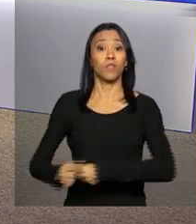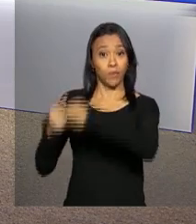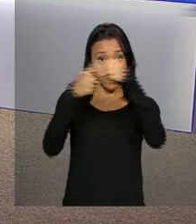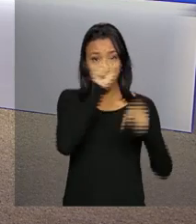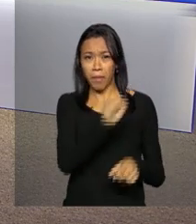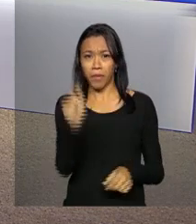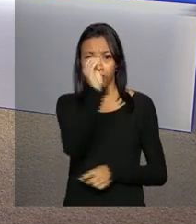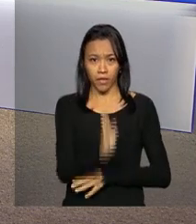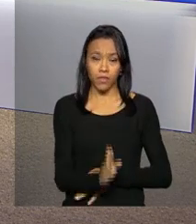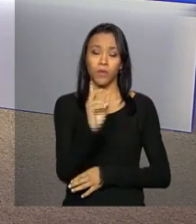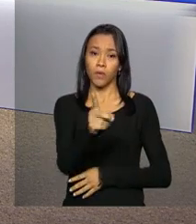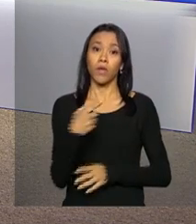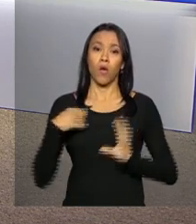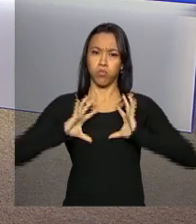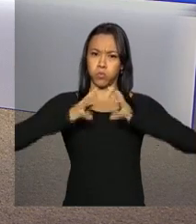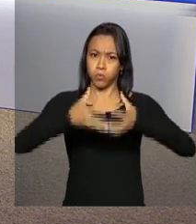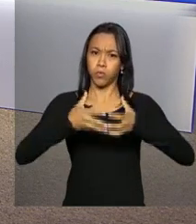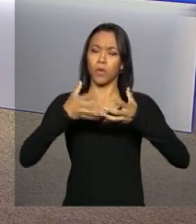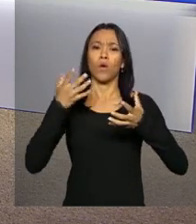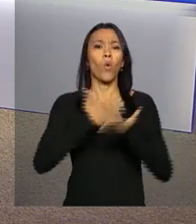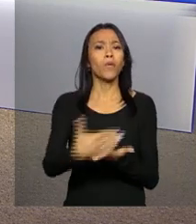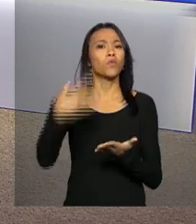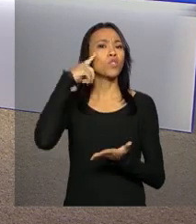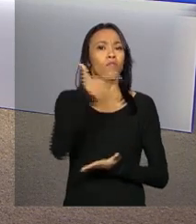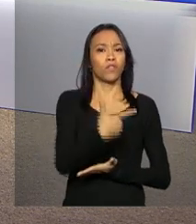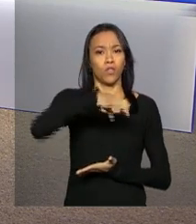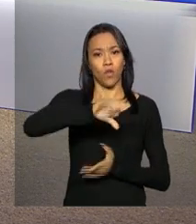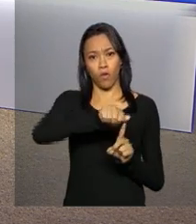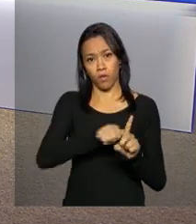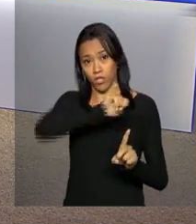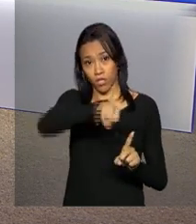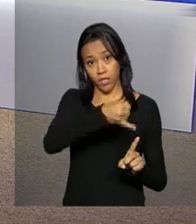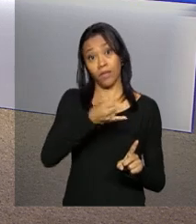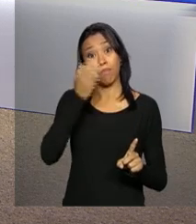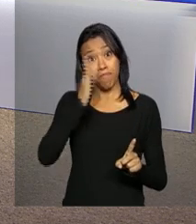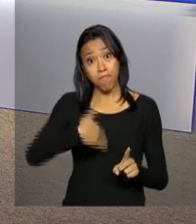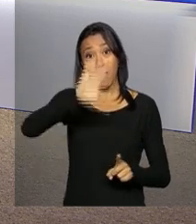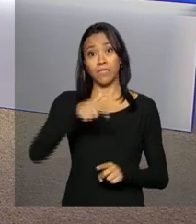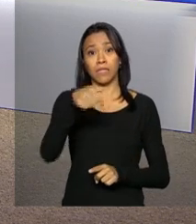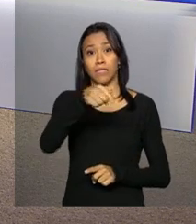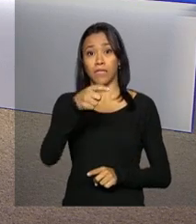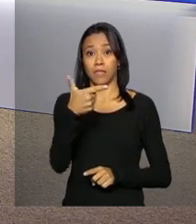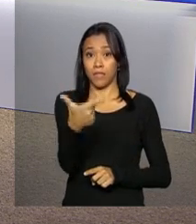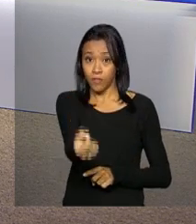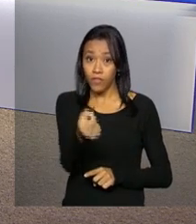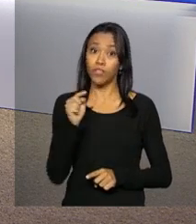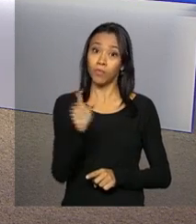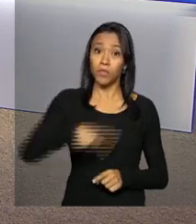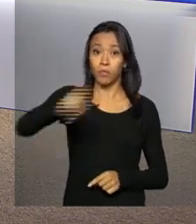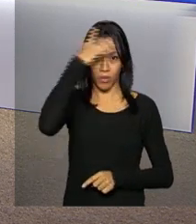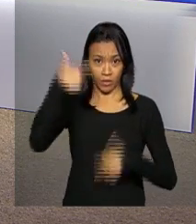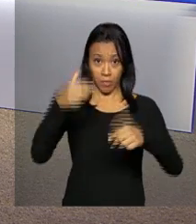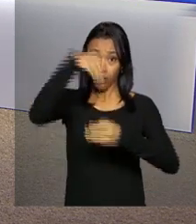mutirão de combate ao mosquito na administração pública começou dia 29 de Janeiro e já são mais de 720.000 servidores